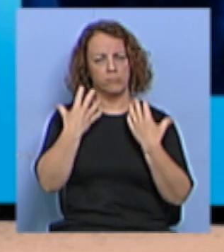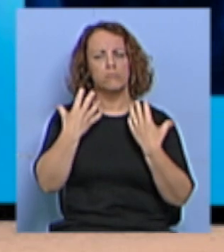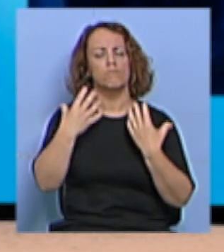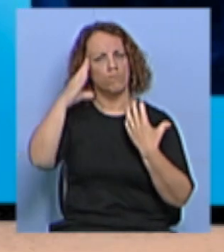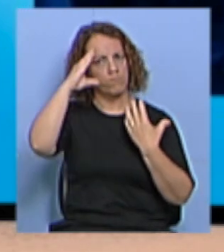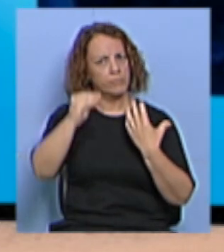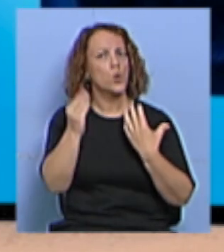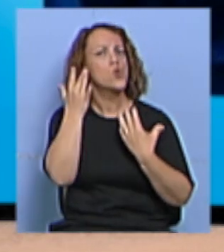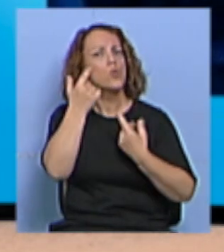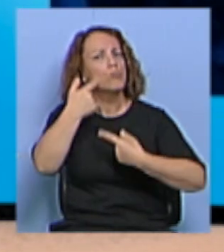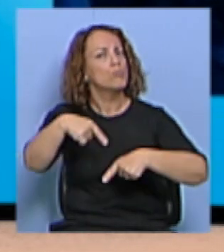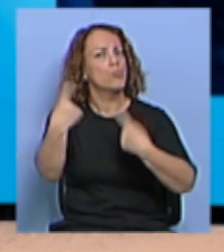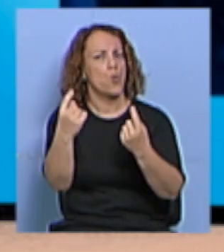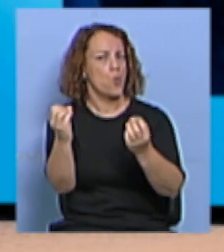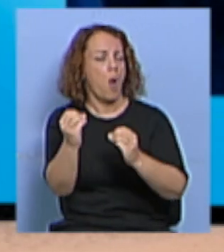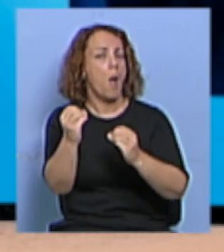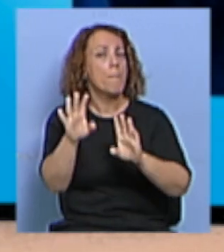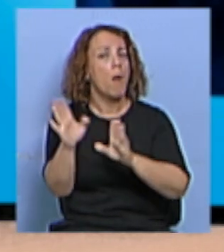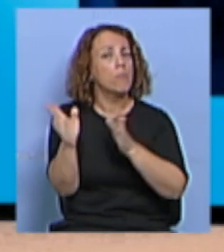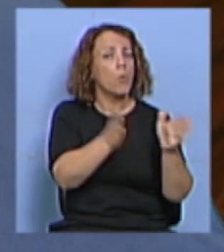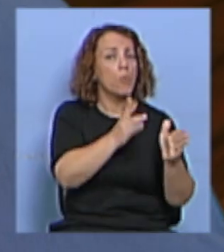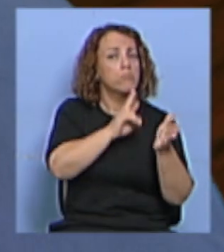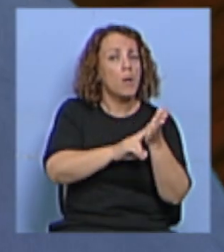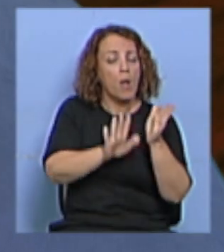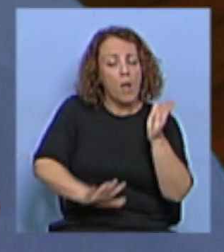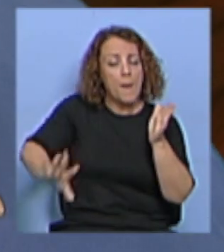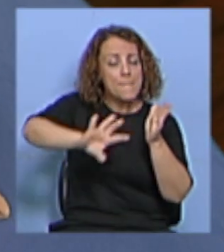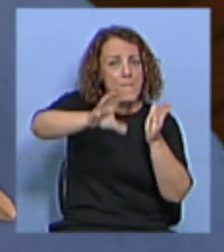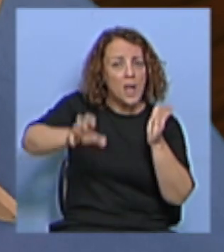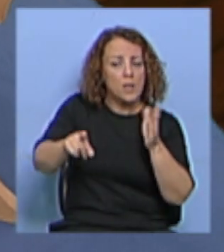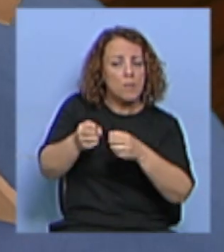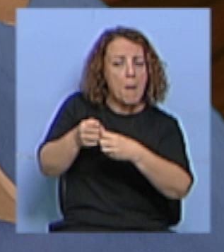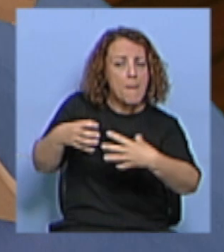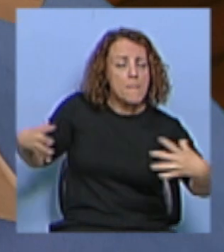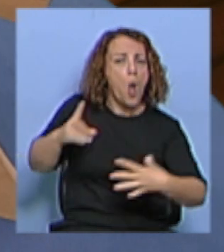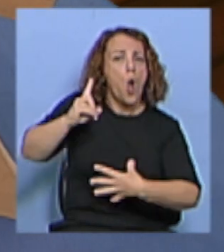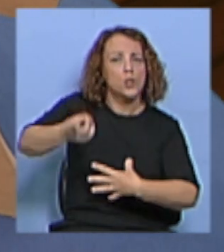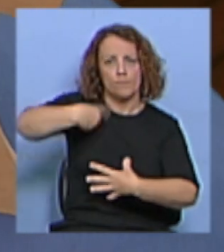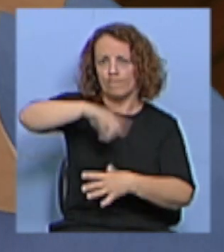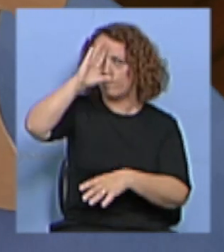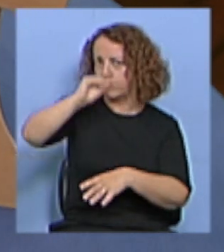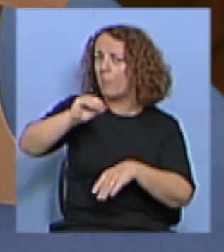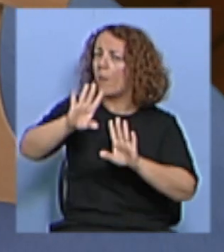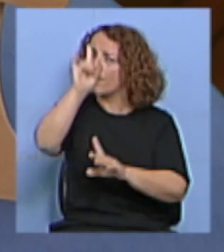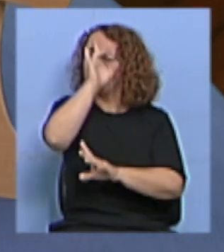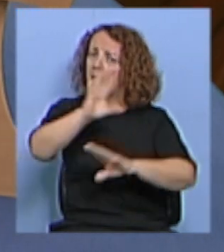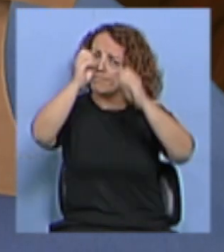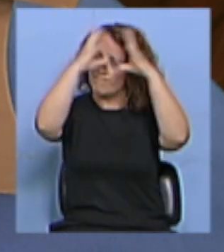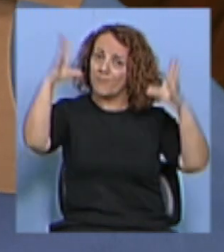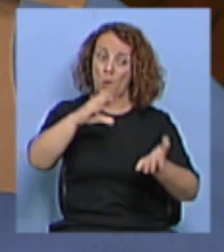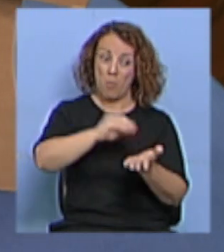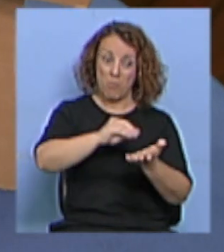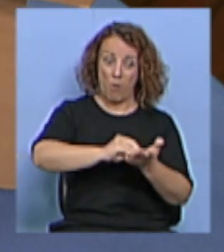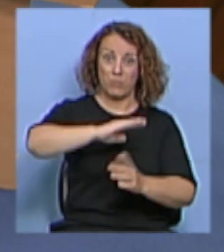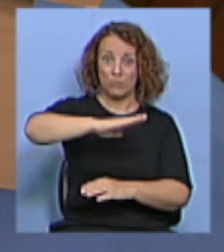vai evoluir nestes países. O que sabemos já é que de facto aqueles que são mais pobres não